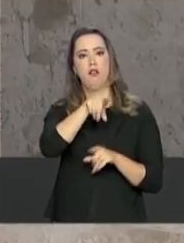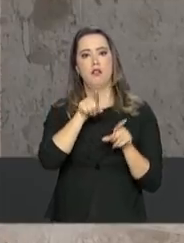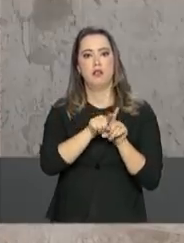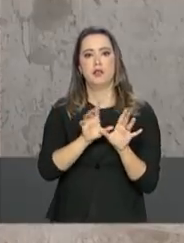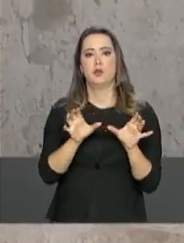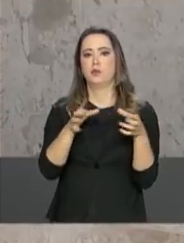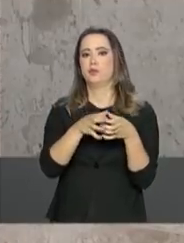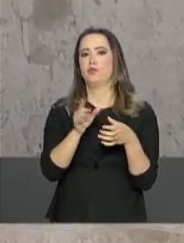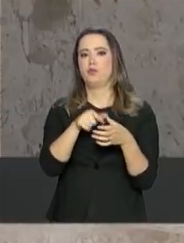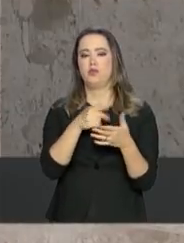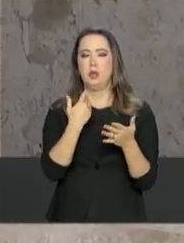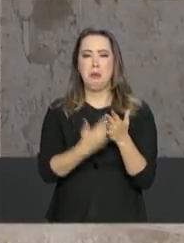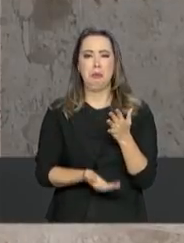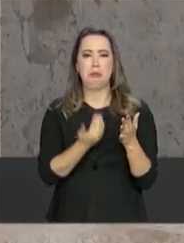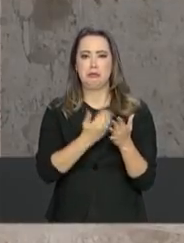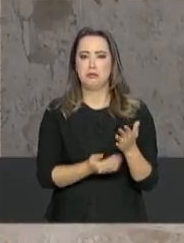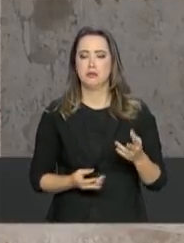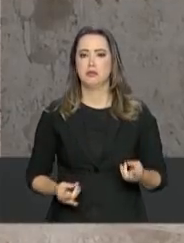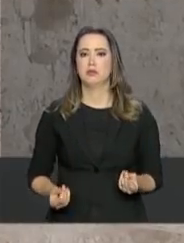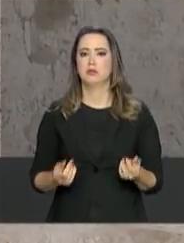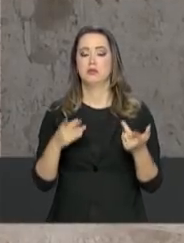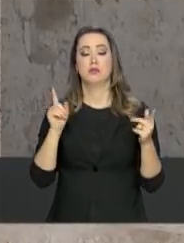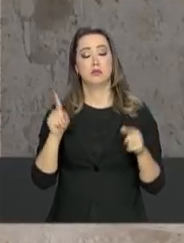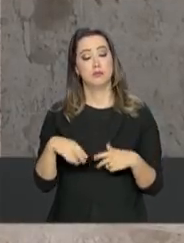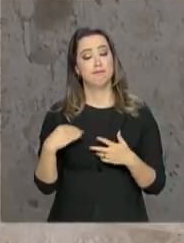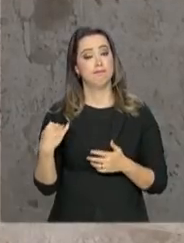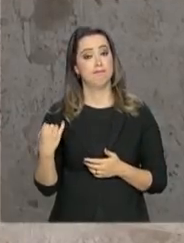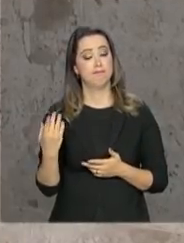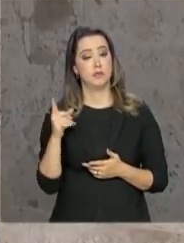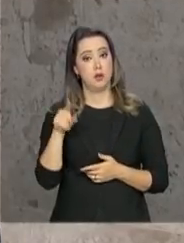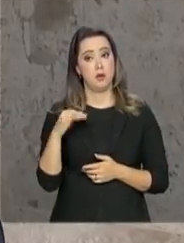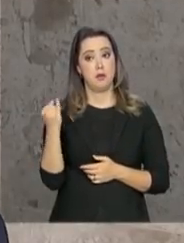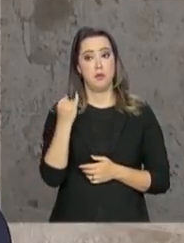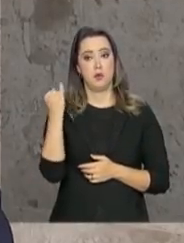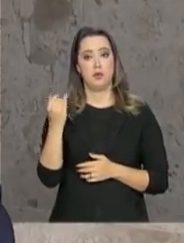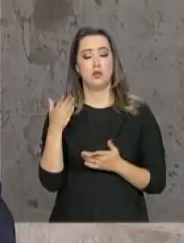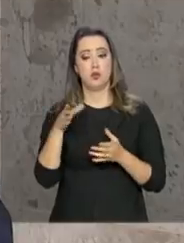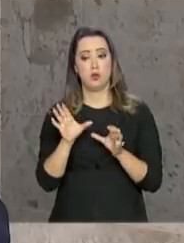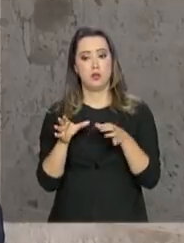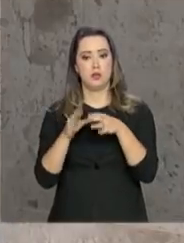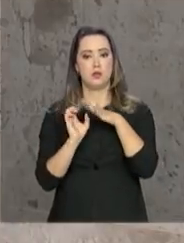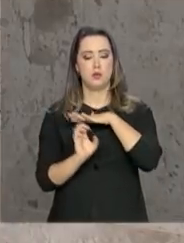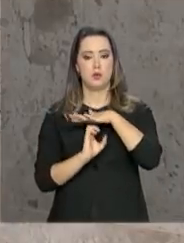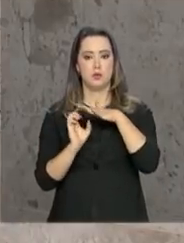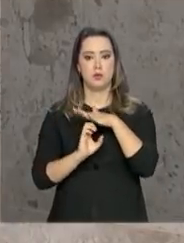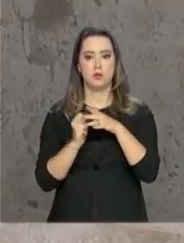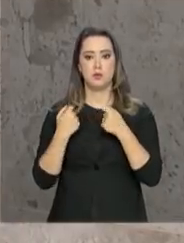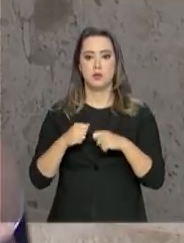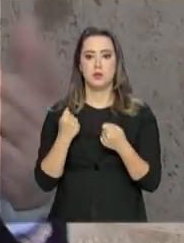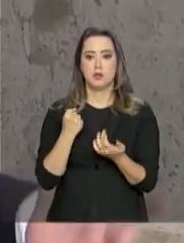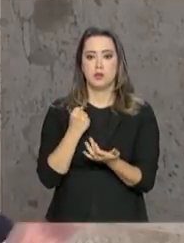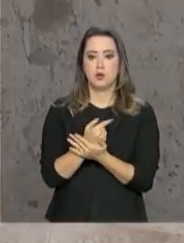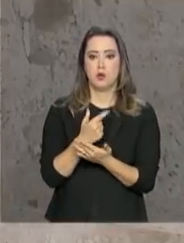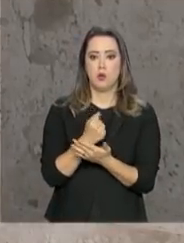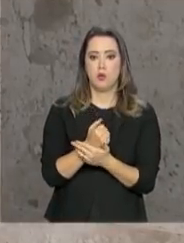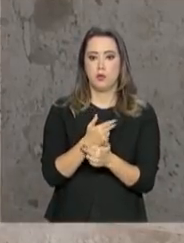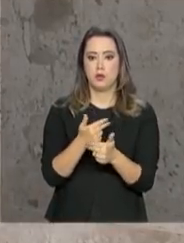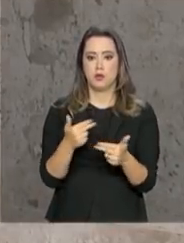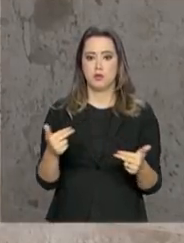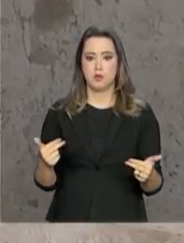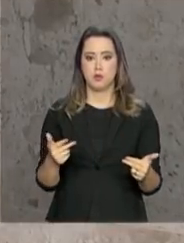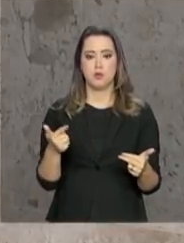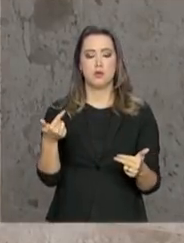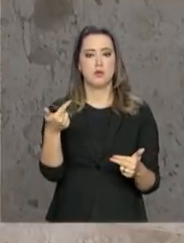na cadeia produtiva e então essas empresas necessitam neste momento de repor esses estoques repor os animais